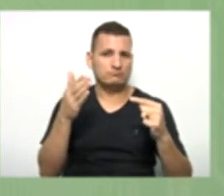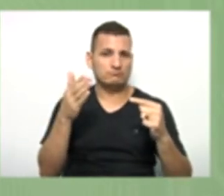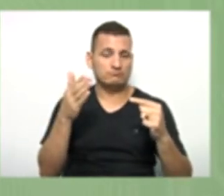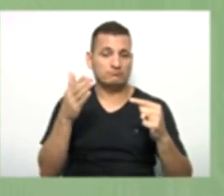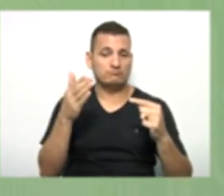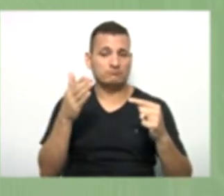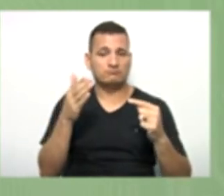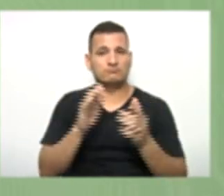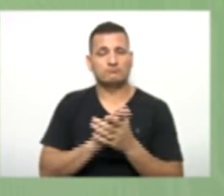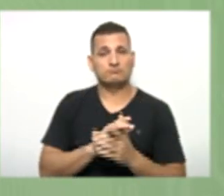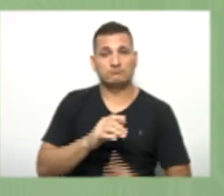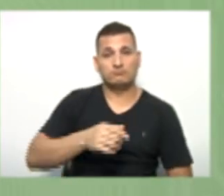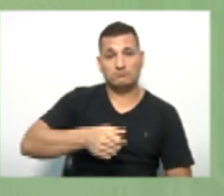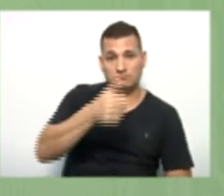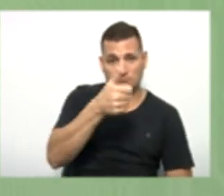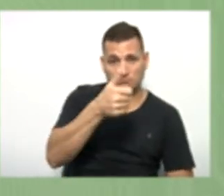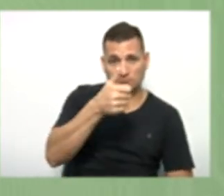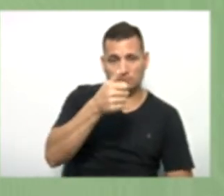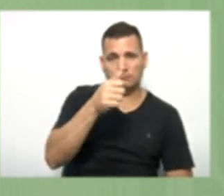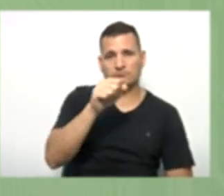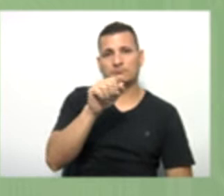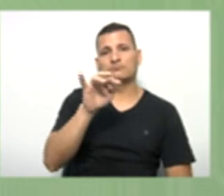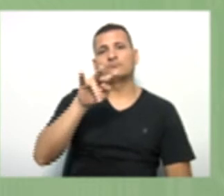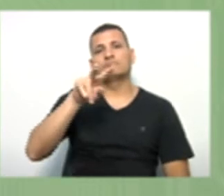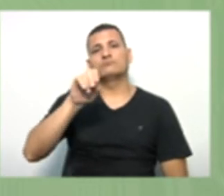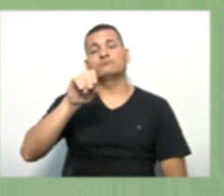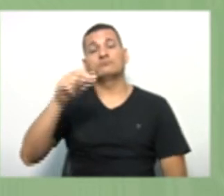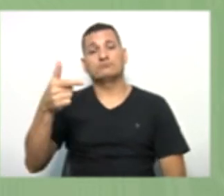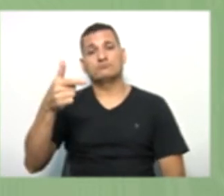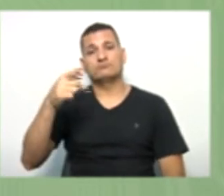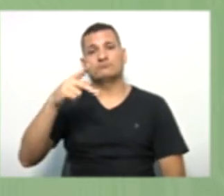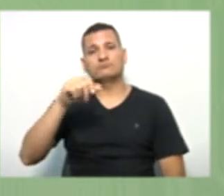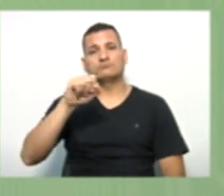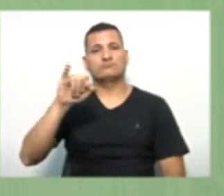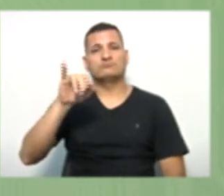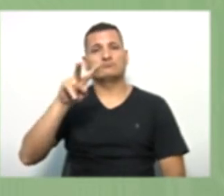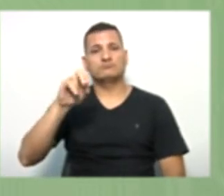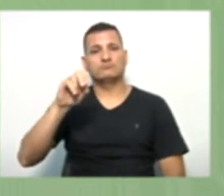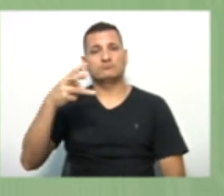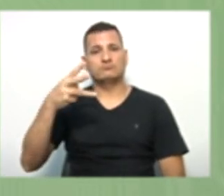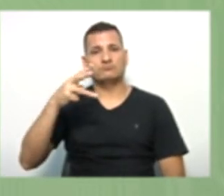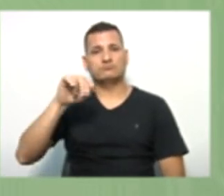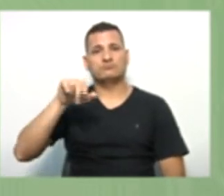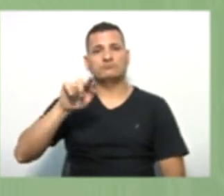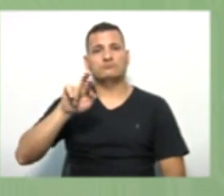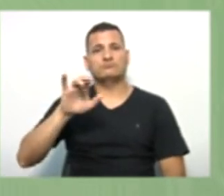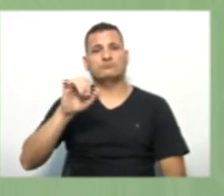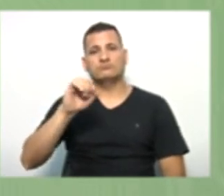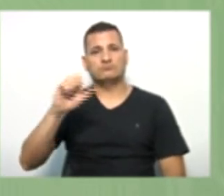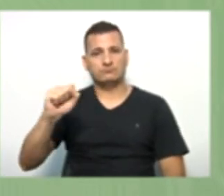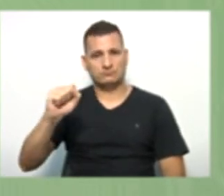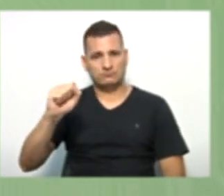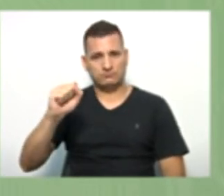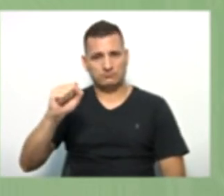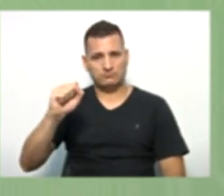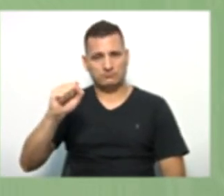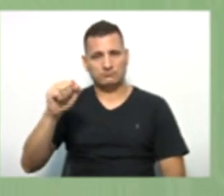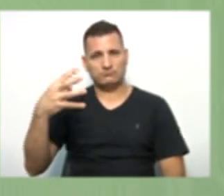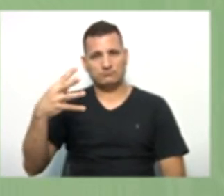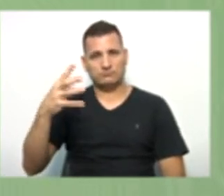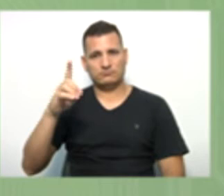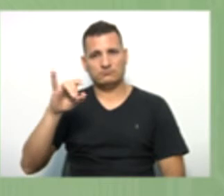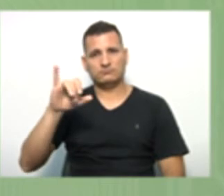marque 1 para ativo, 2 para passivo, 3 para ingressos e receitas e 4 para dispêndios